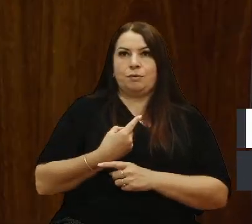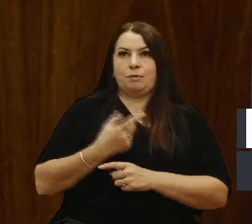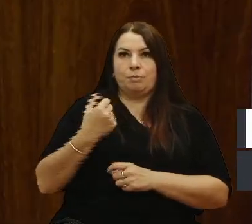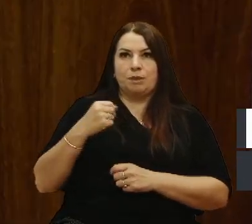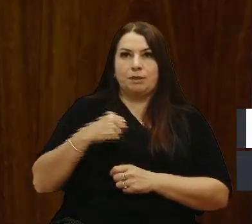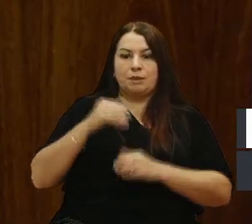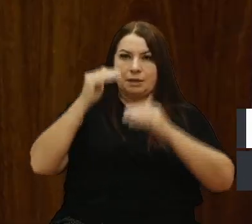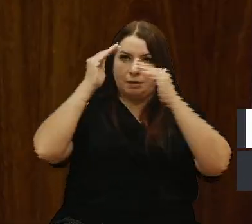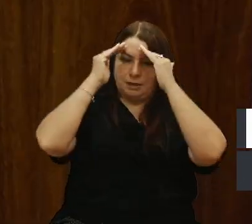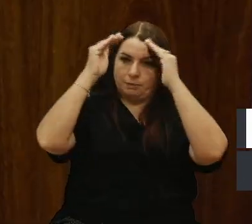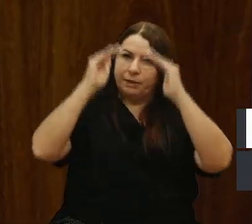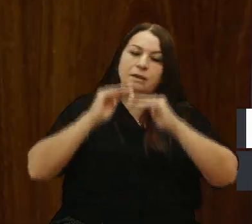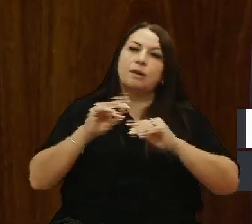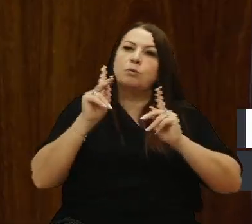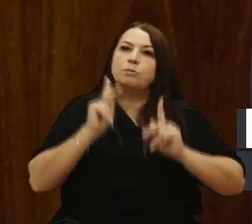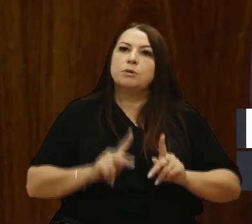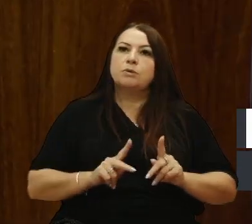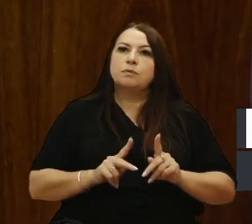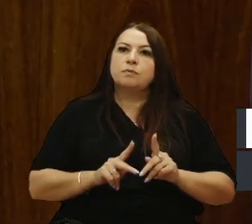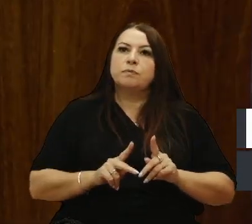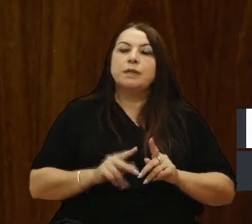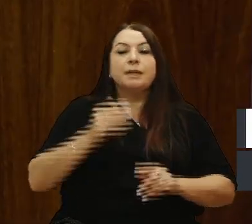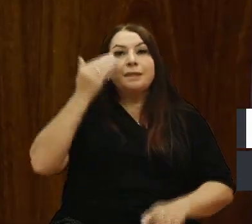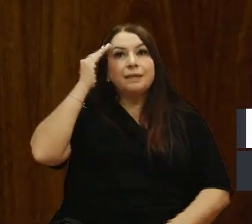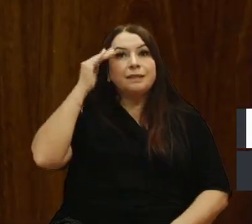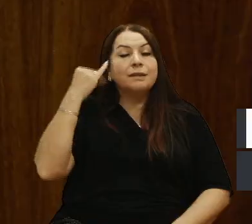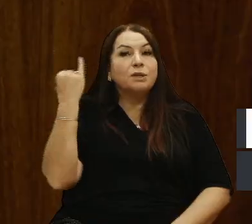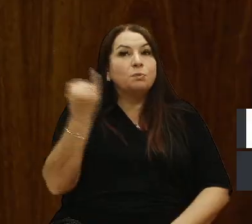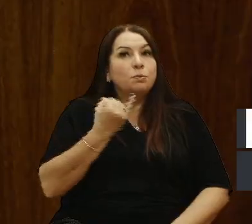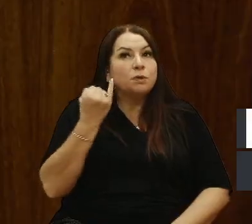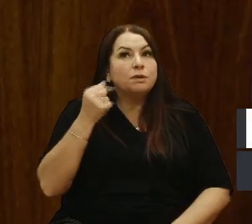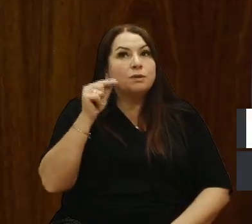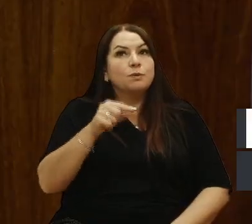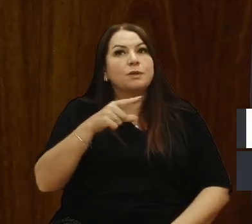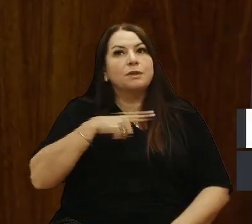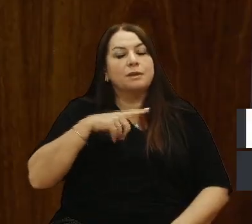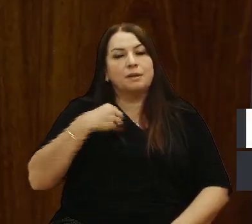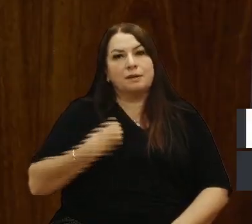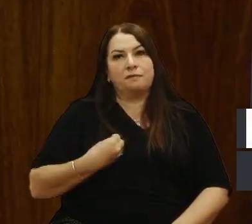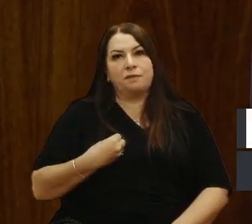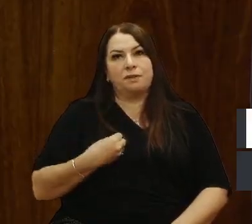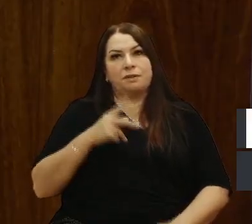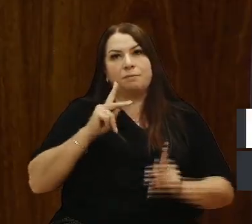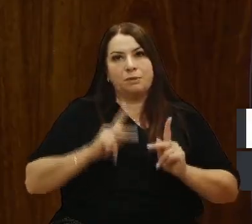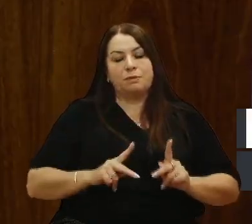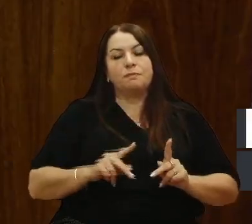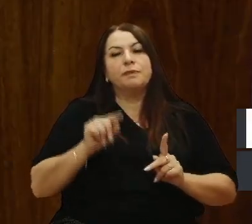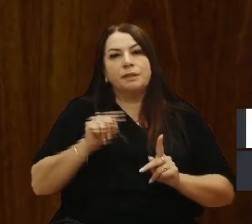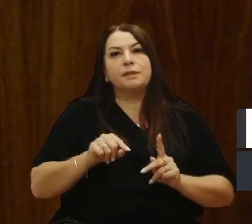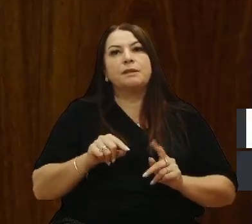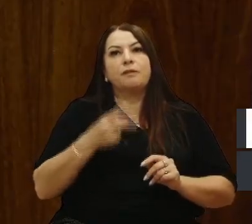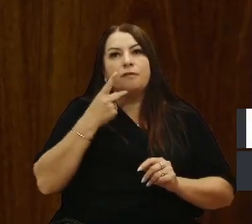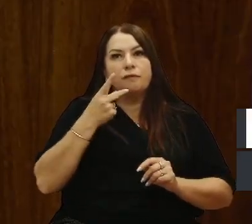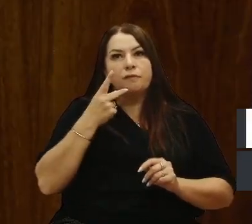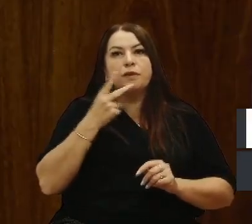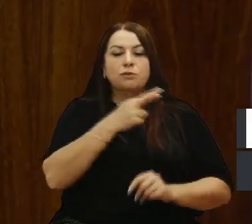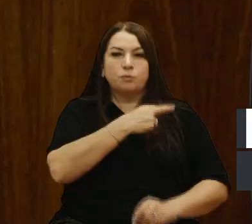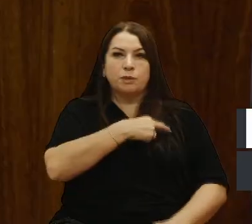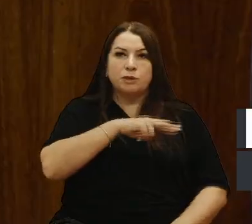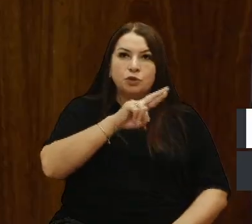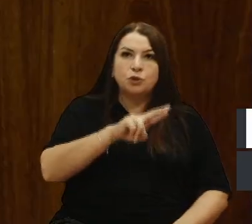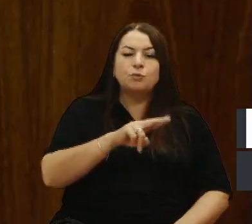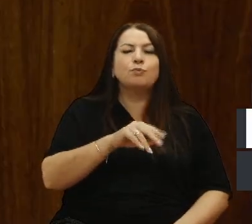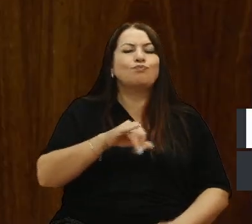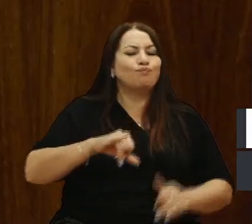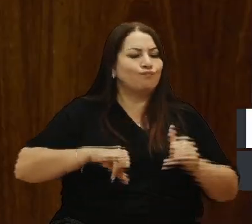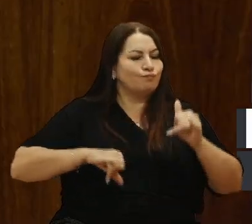precisa respeitar o outro, entender a importância que aquilo tem na vida do outro. Então, é isso, estamos falando de uma religião que ainda